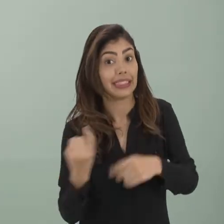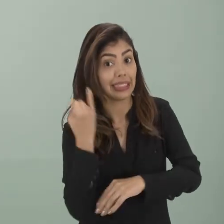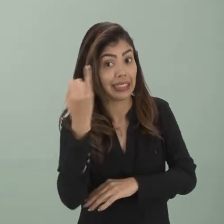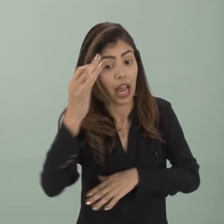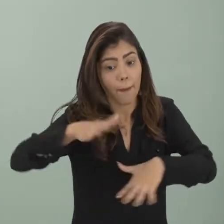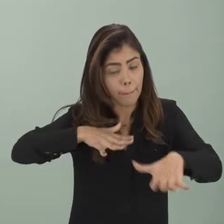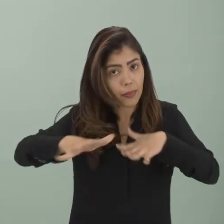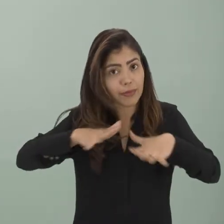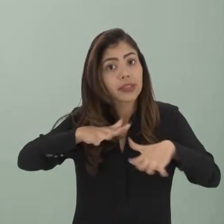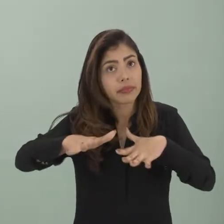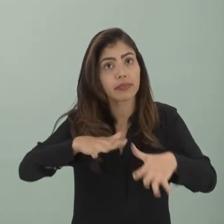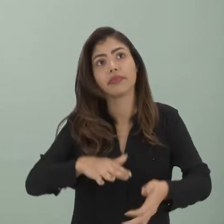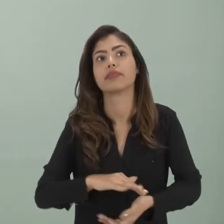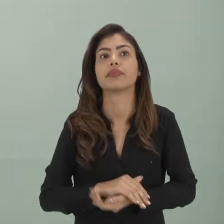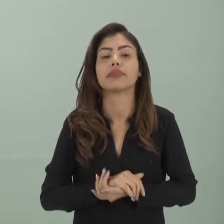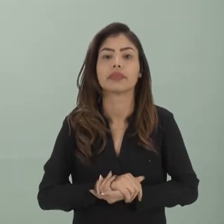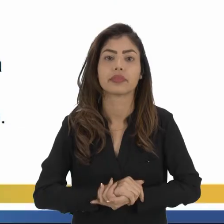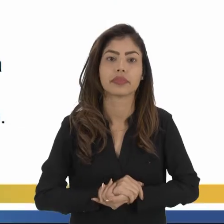a movimentação.